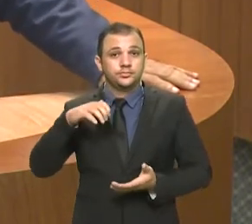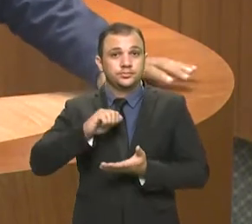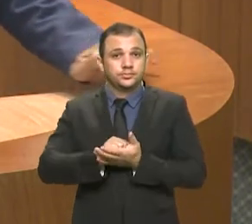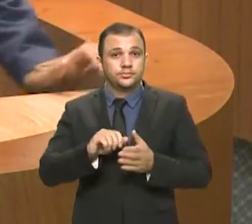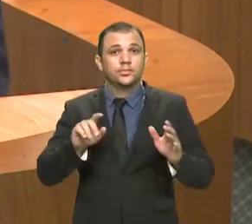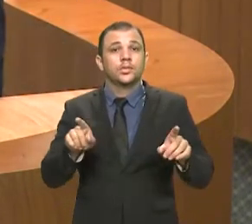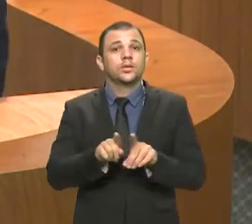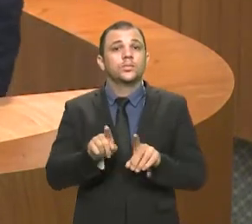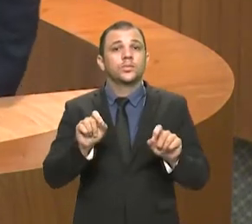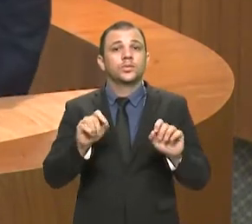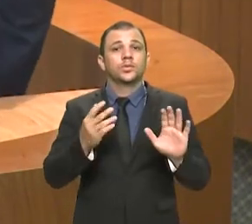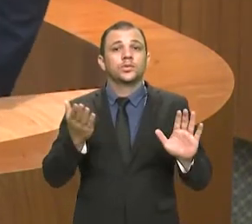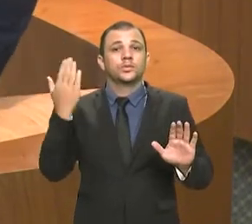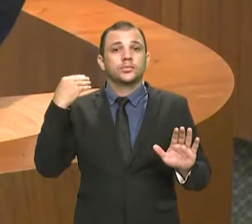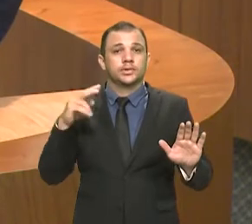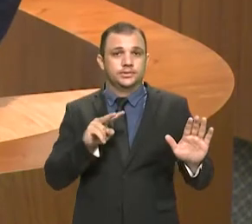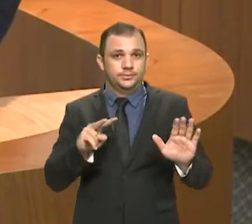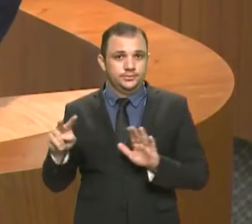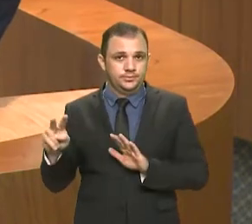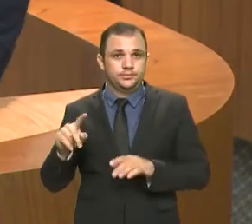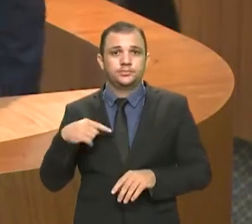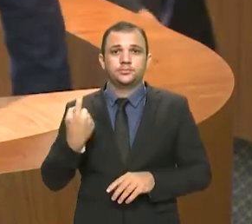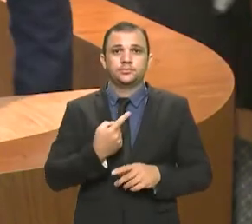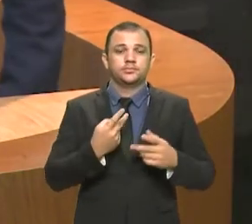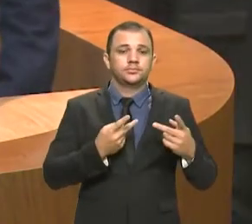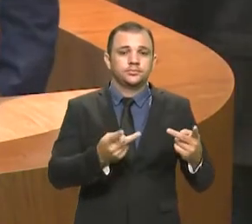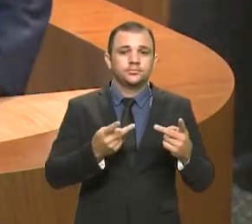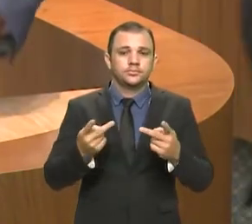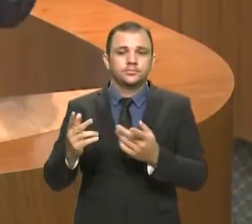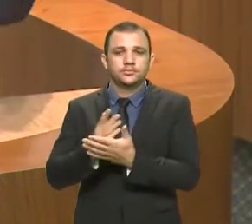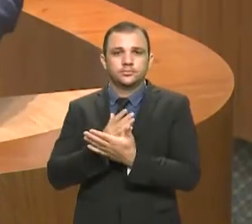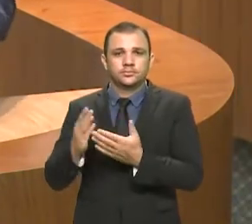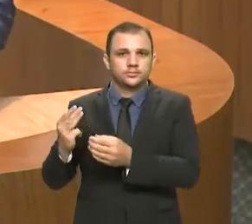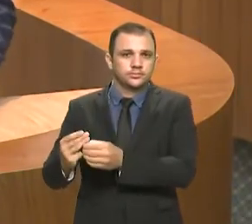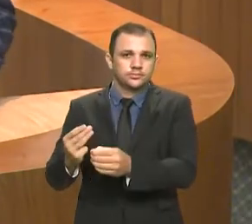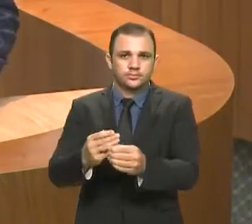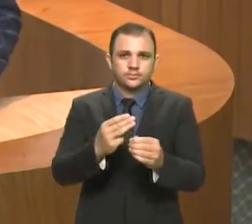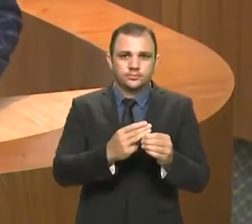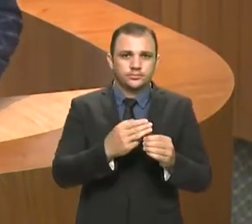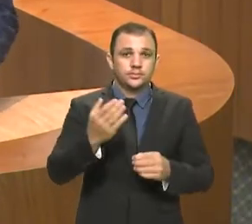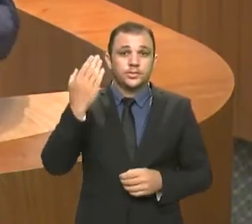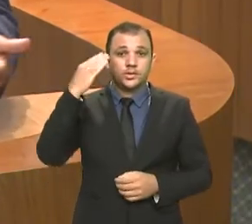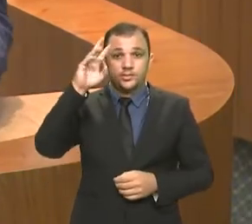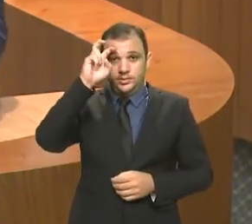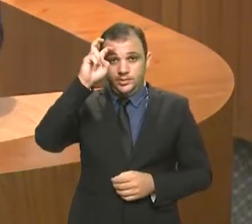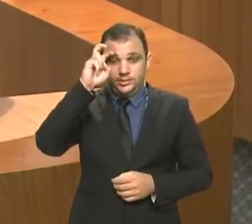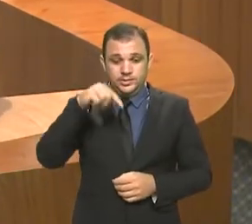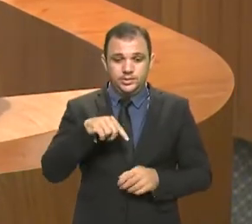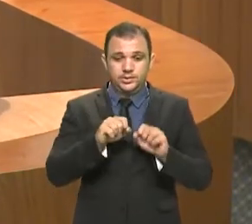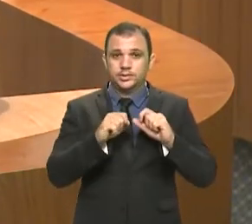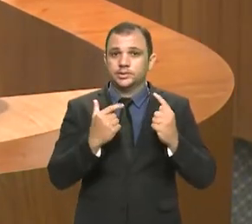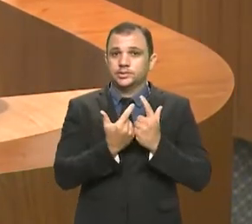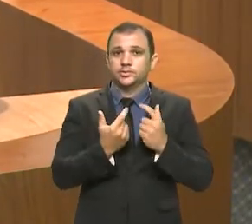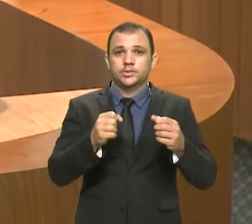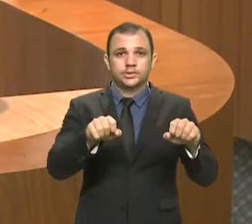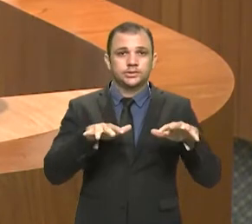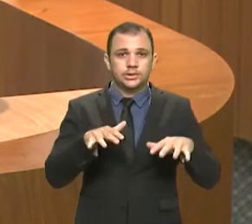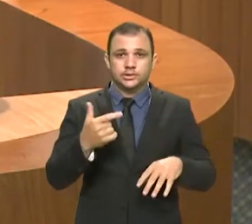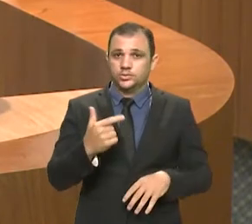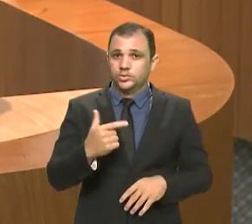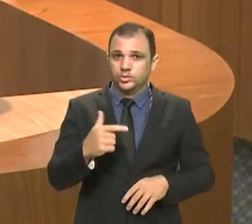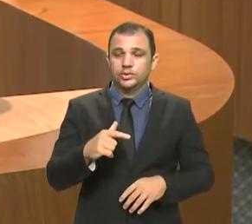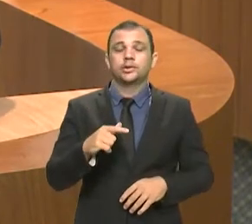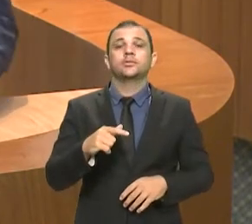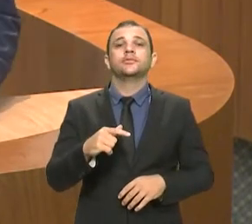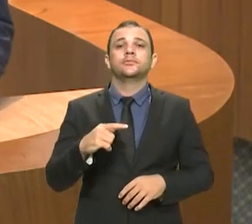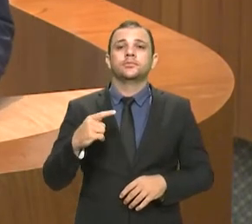alguns municípios na última semana. E faço registro da última quinta-feira, não tivemos sessão na Assembleia, e eu fui chamado pelos professores da